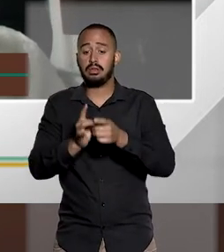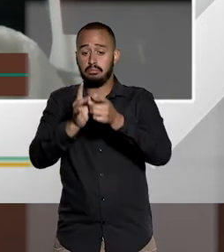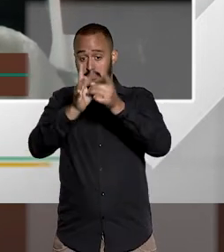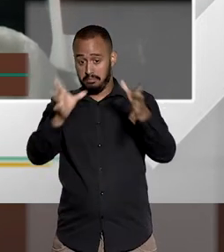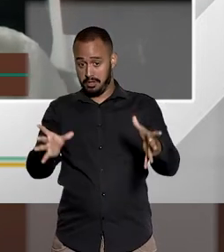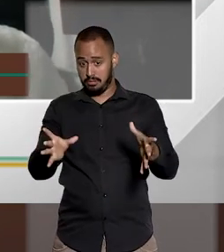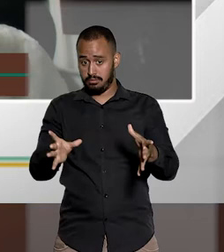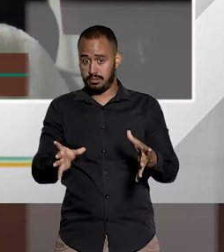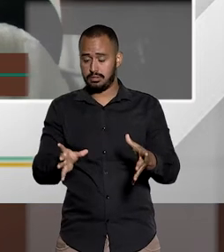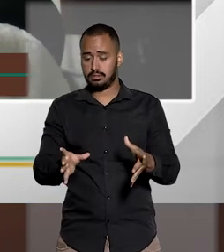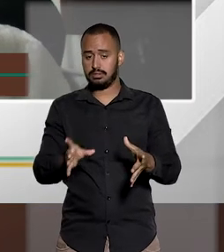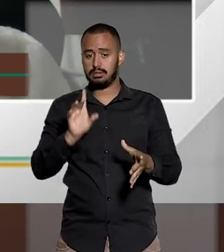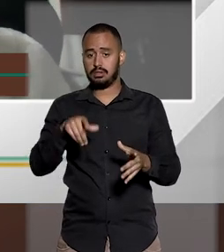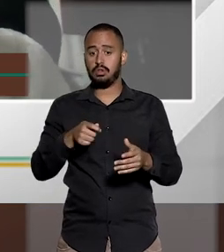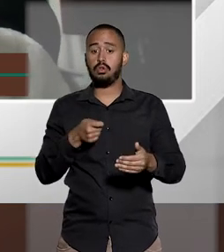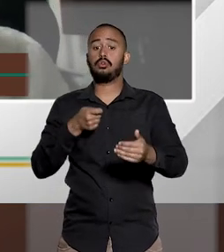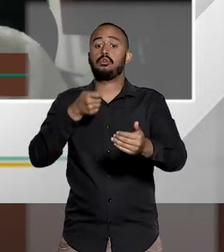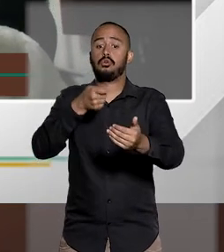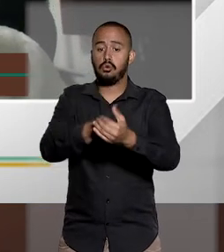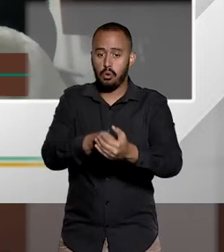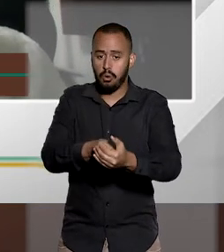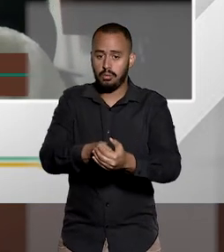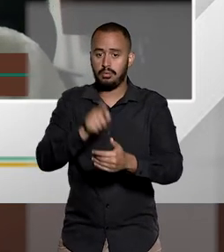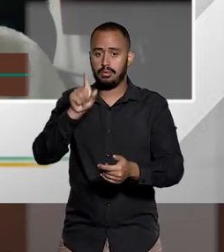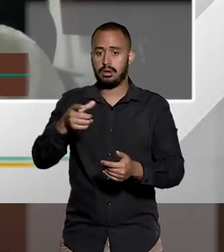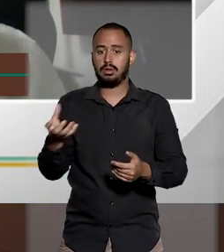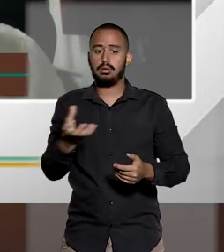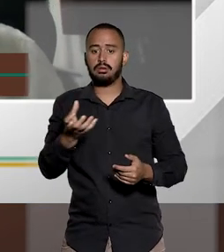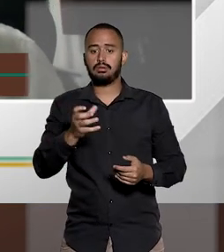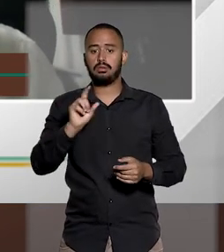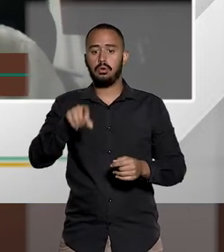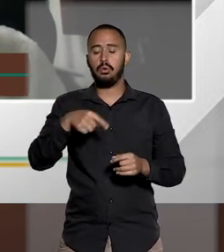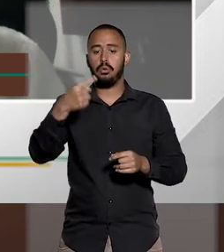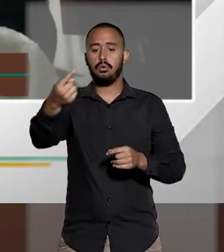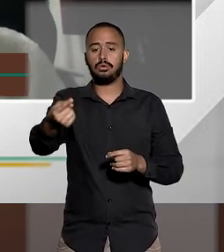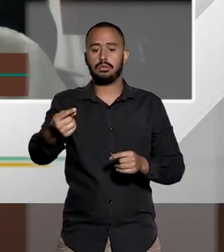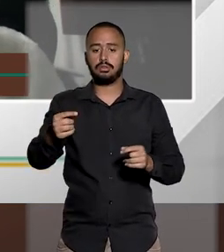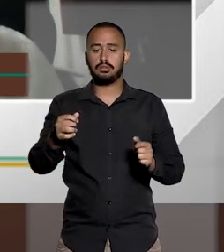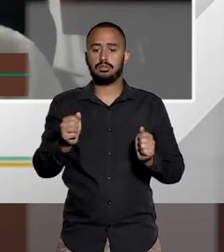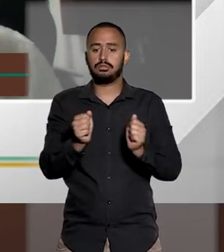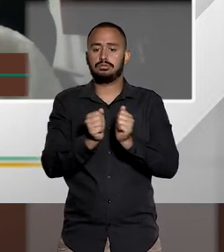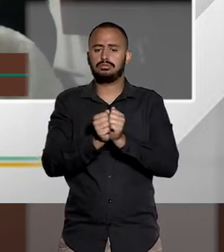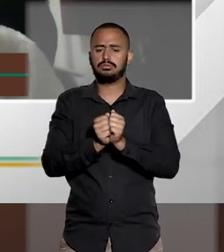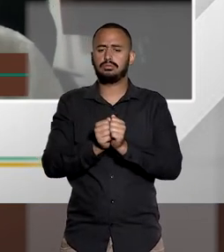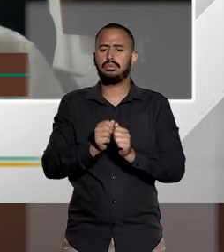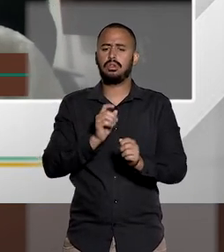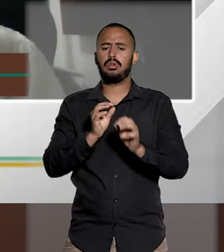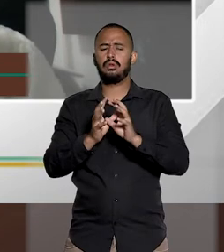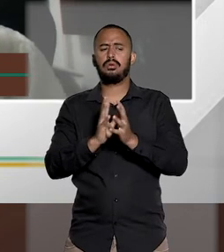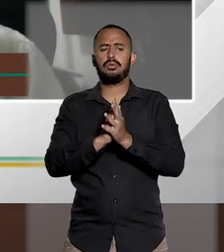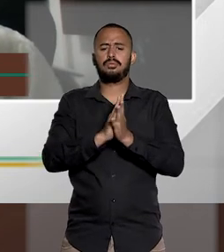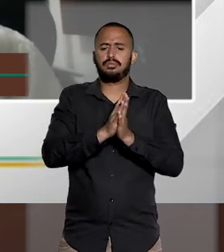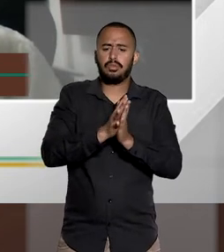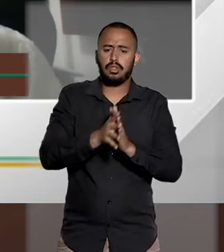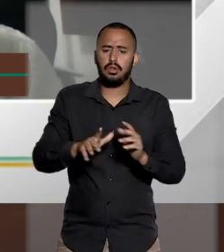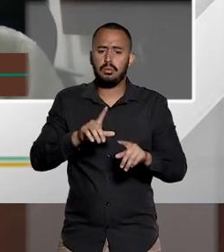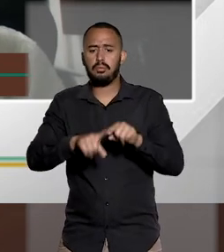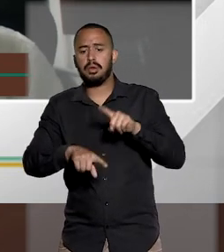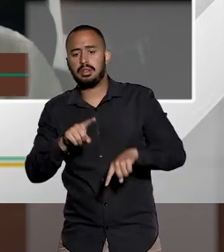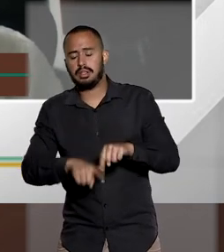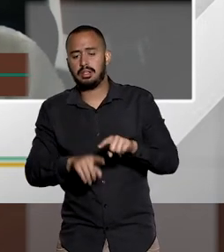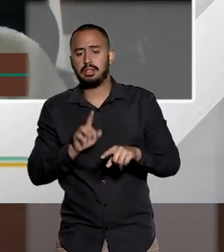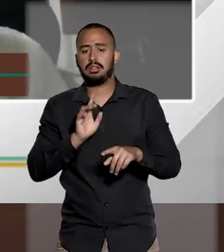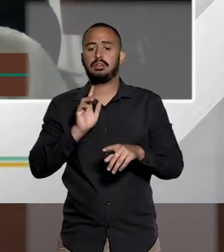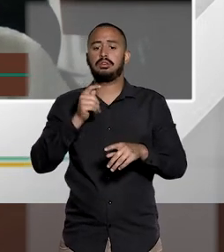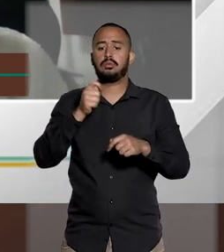à concessionária cobrar, conseguir outras fontes alternativas, acessórias, complementares.